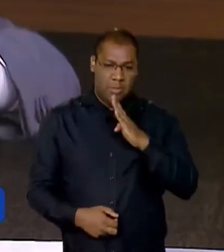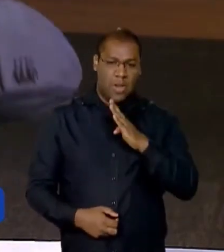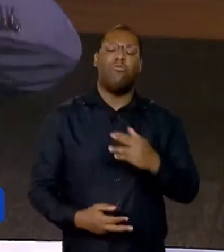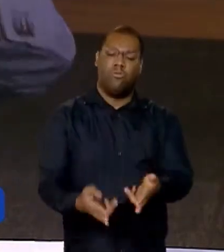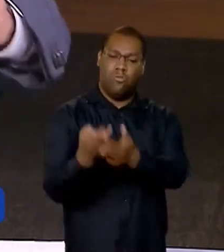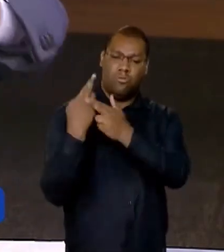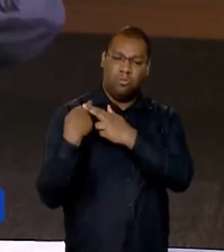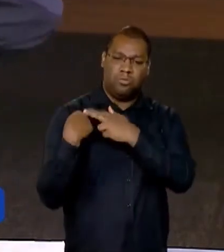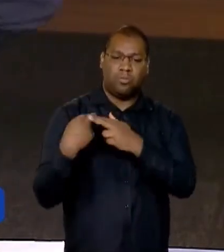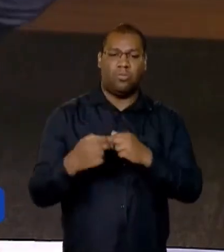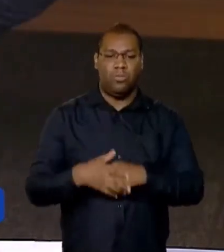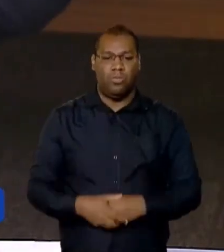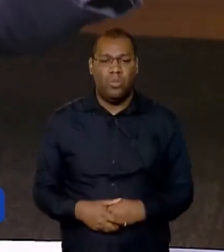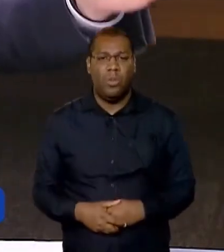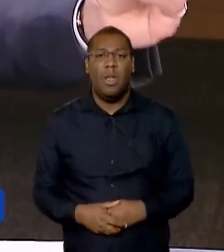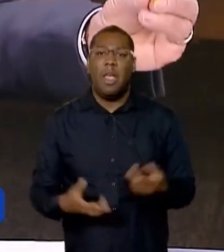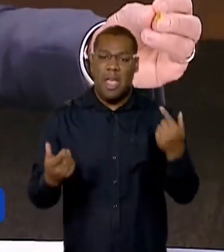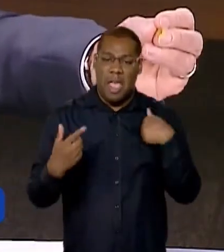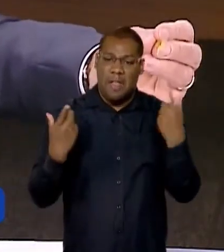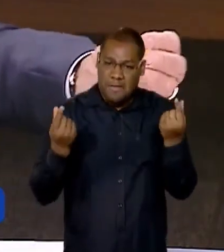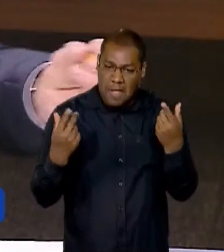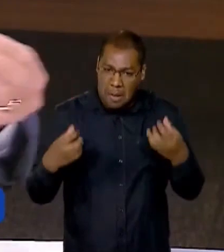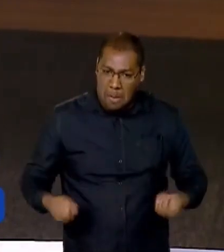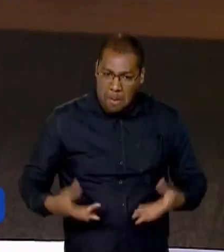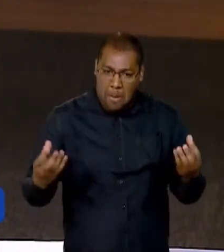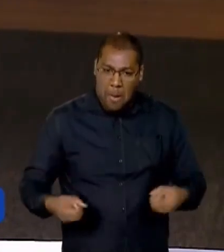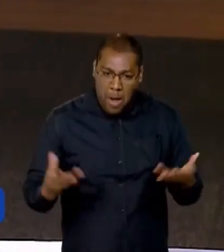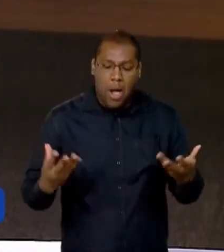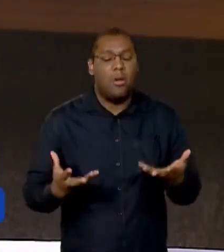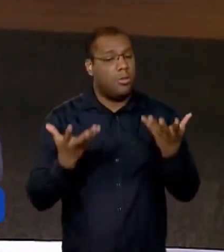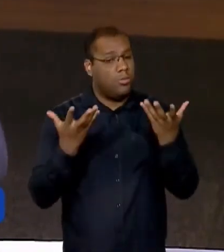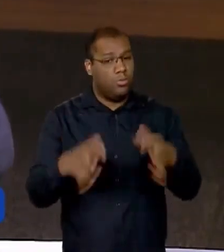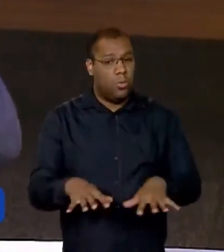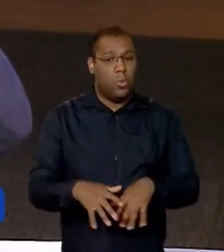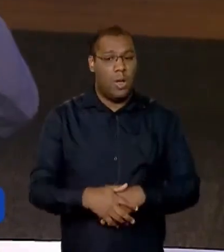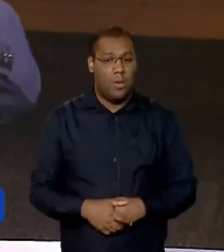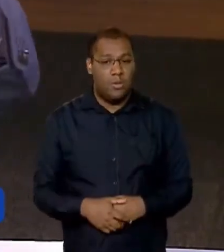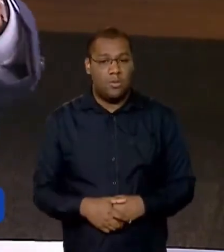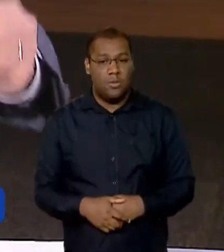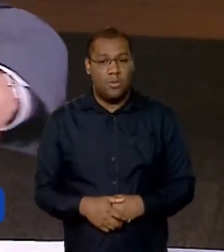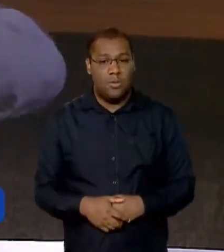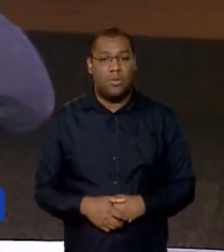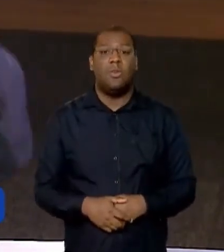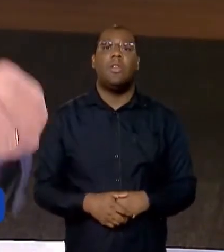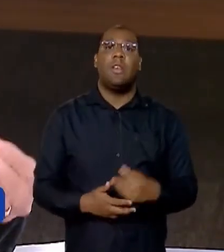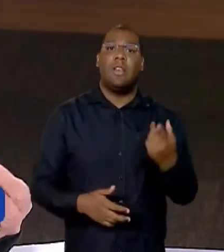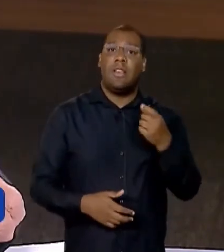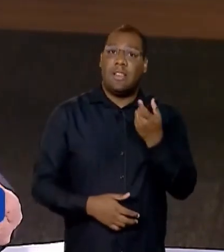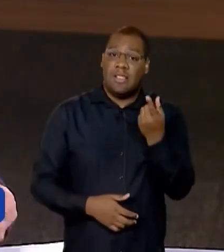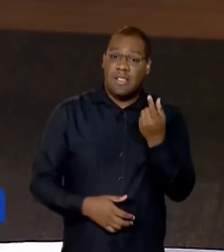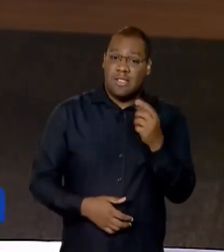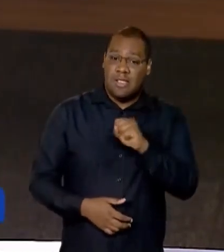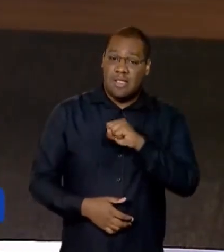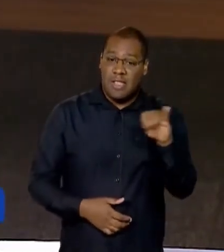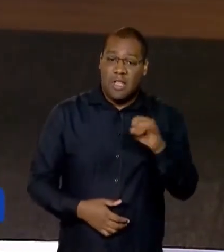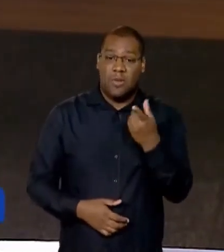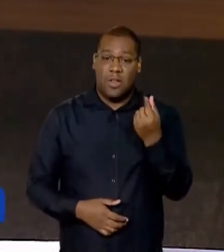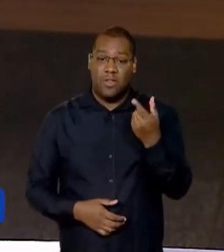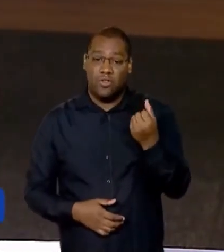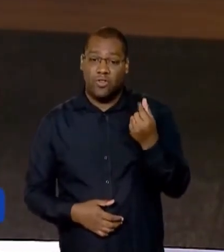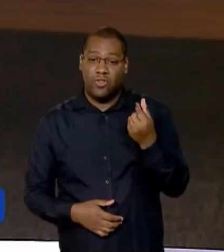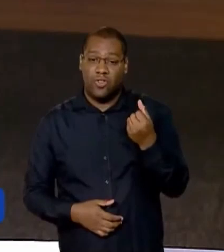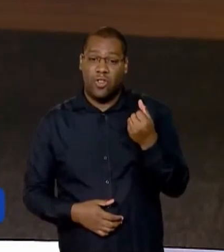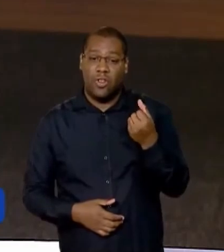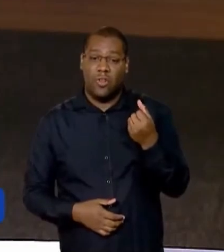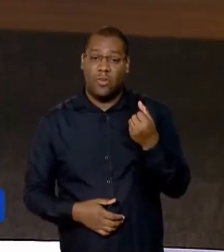gastar nunca mais do que o que eu preciso gastar mas se eu tiver que gastar para construir um ativo novo eu tô fazendo que